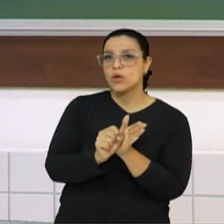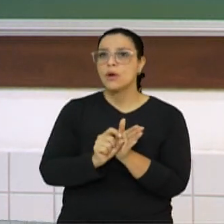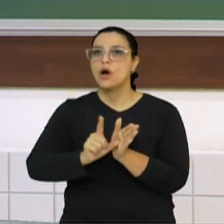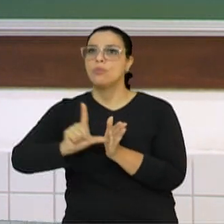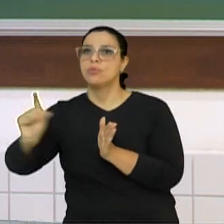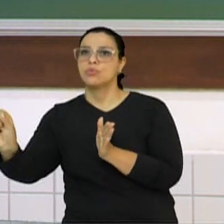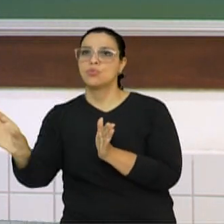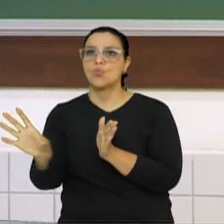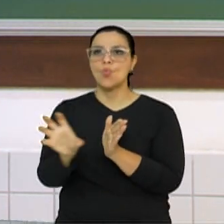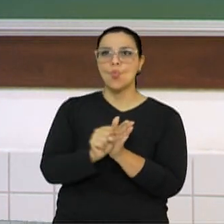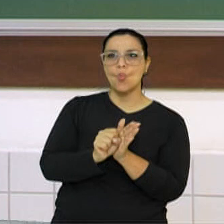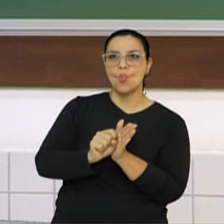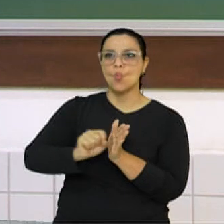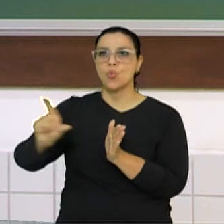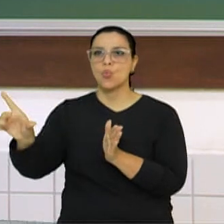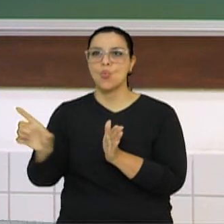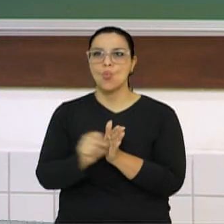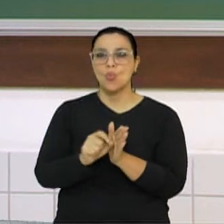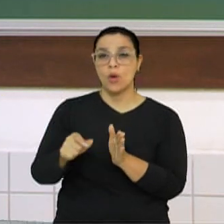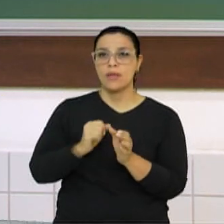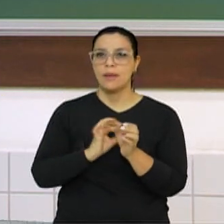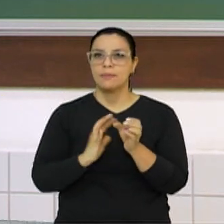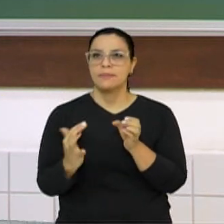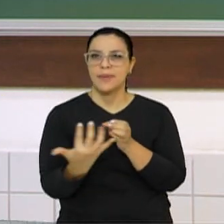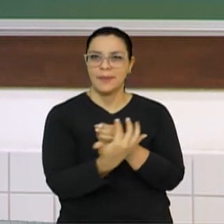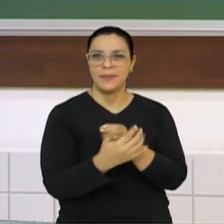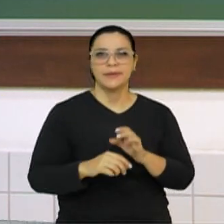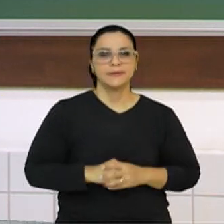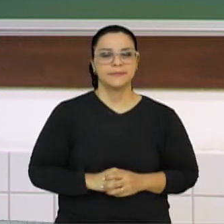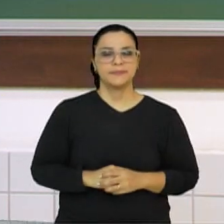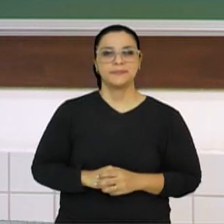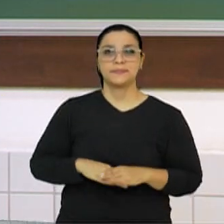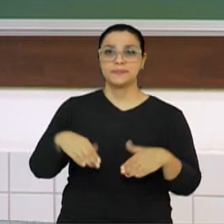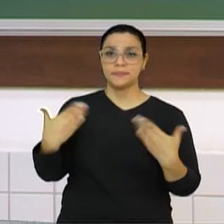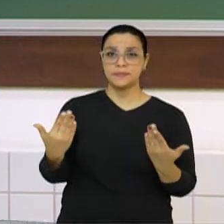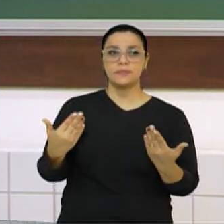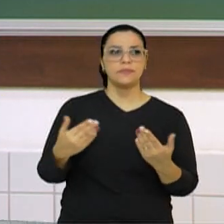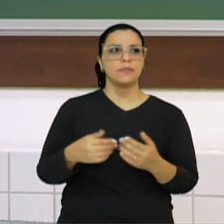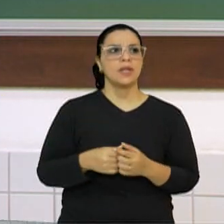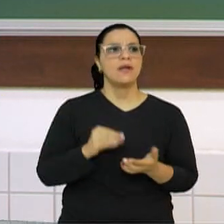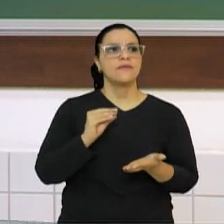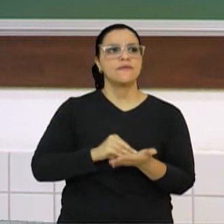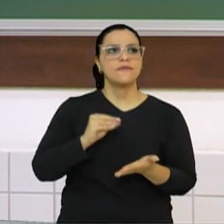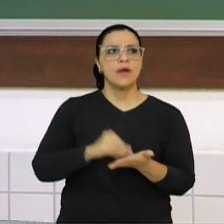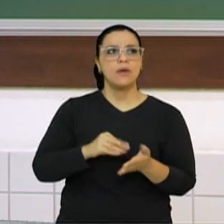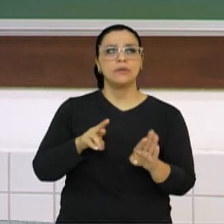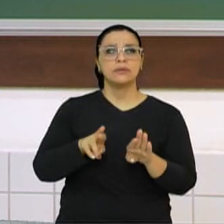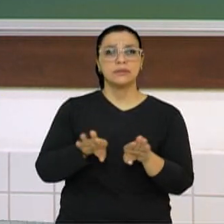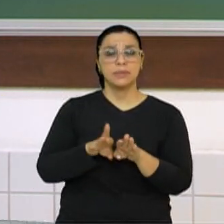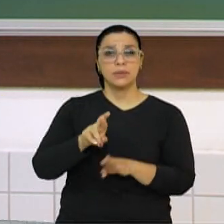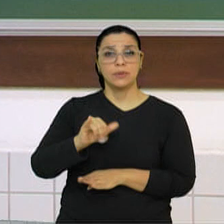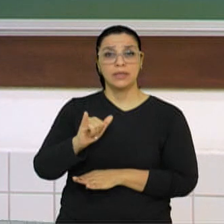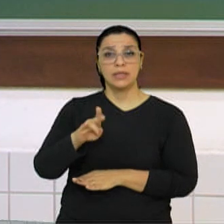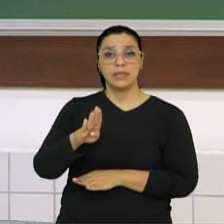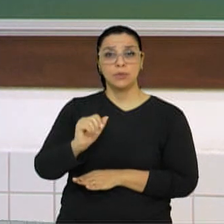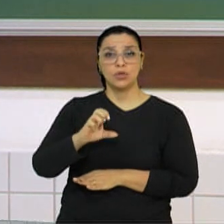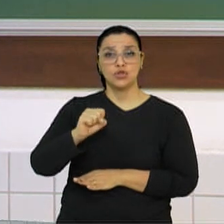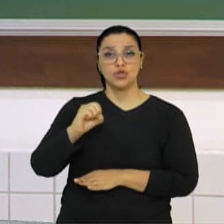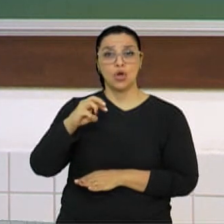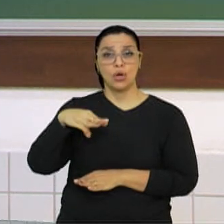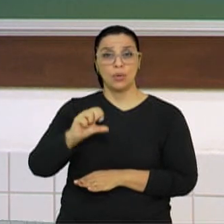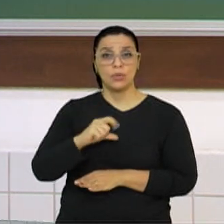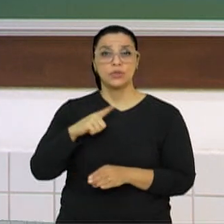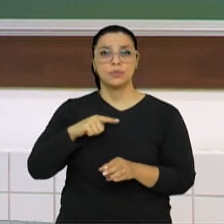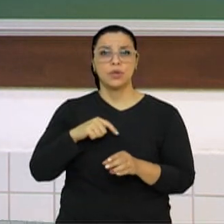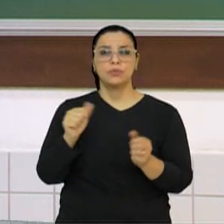célula. Essa é a função principal dela, certo, gente? Que mais que eu não falei aqui? Os ribossomos, né, que estão aderidos